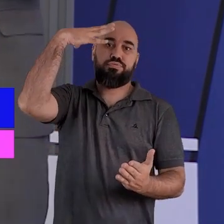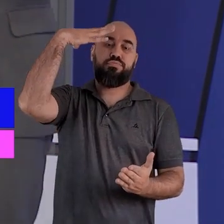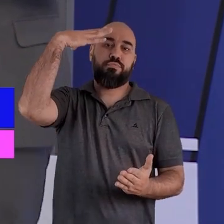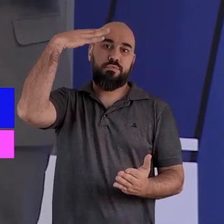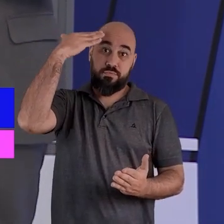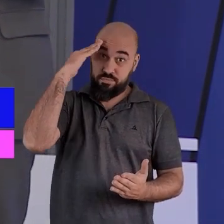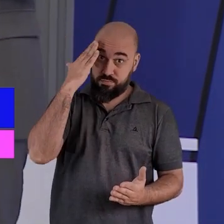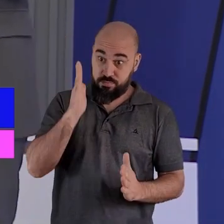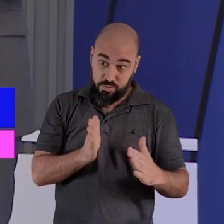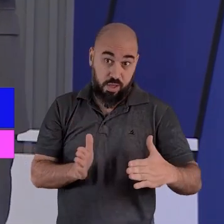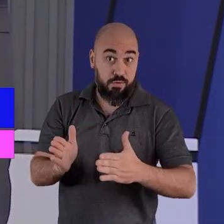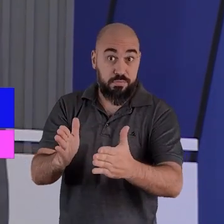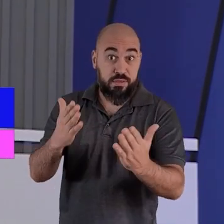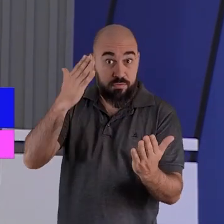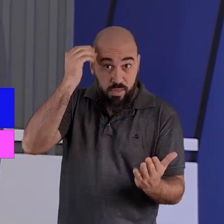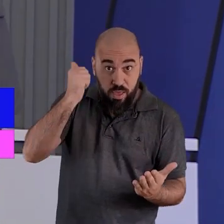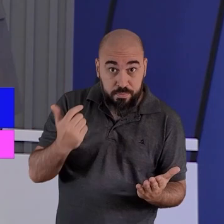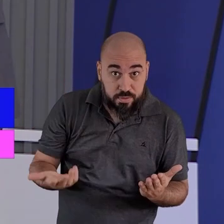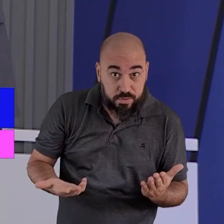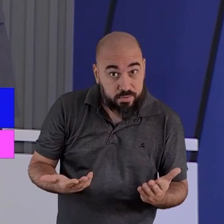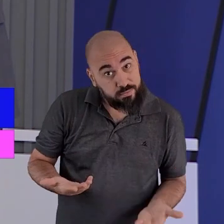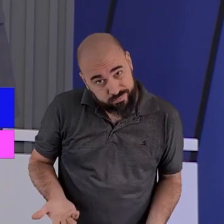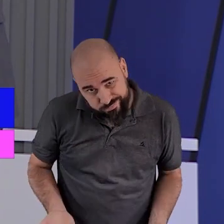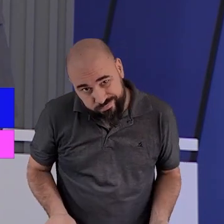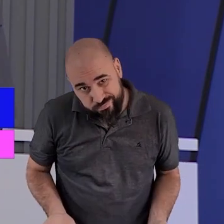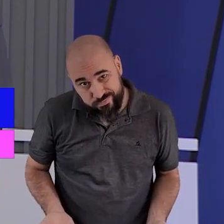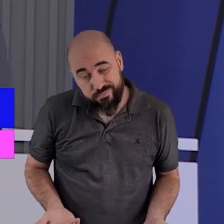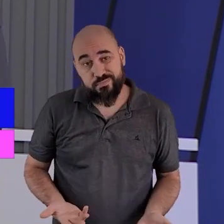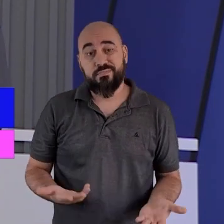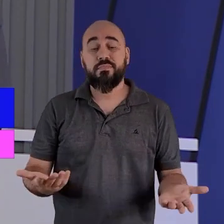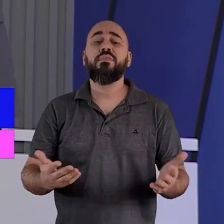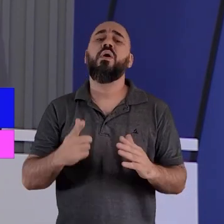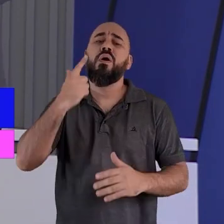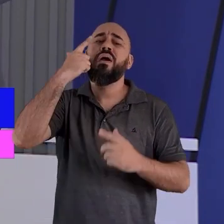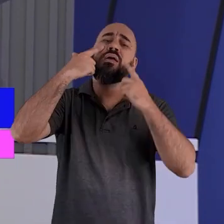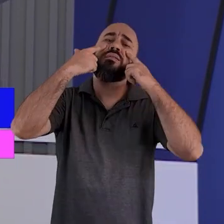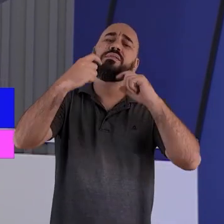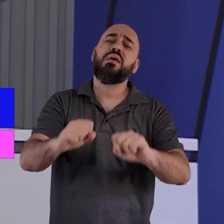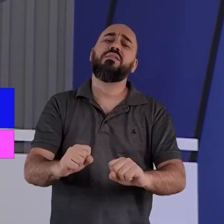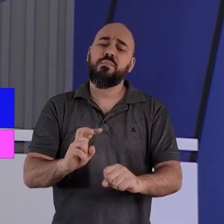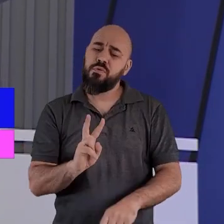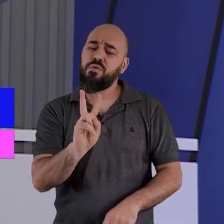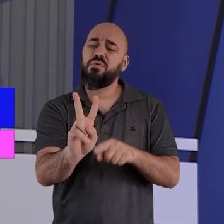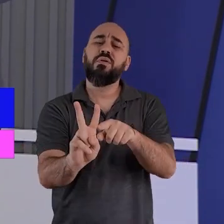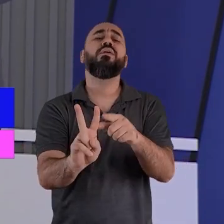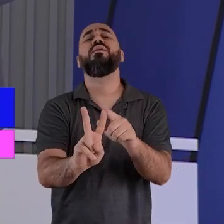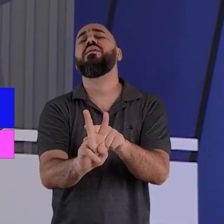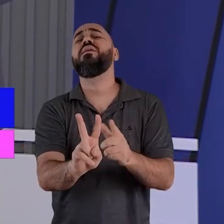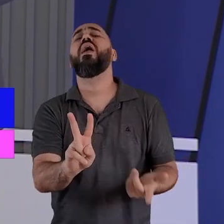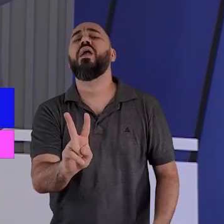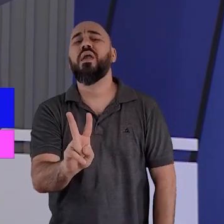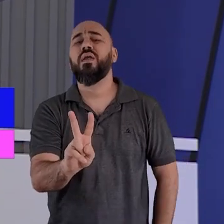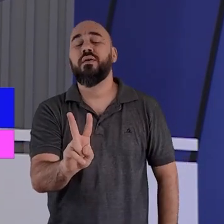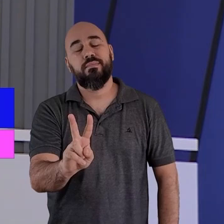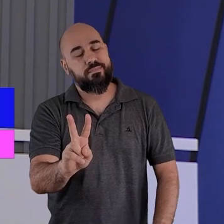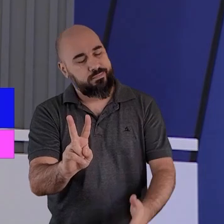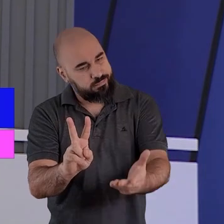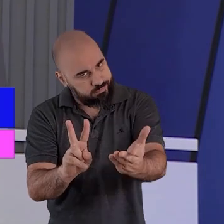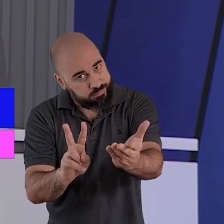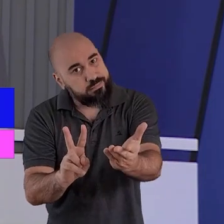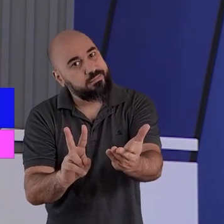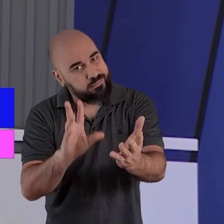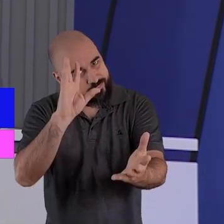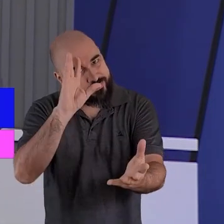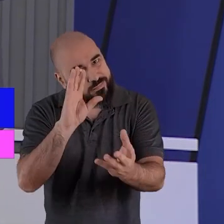Veja, está ficando mais claro, né? Quem é que testemunha do Espírito Santo na terra? A Bíblia Sagrada. Quem